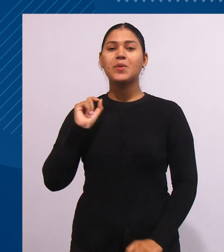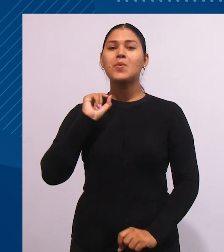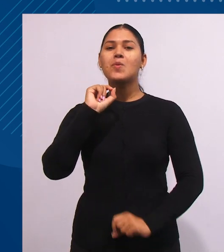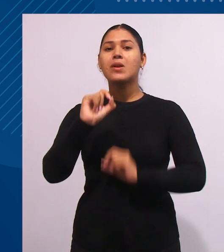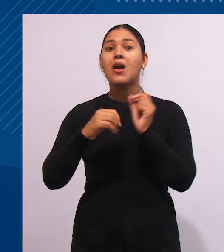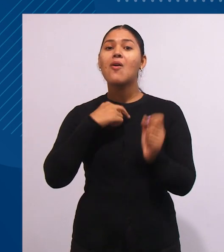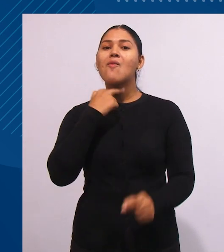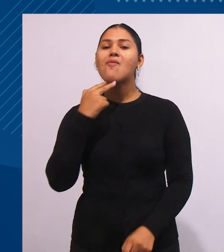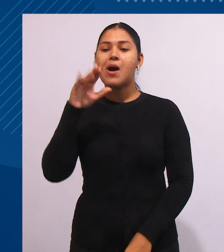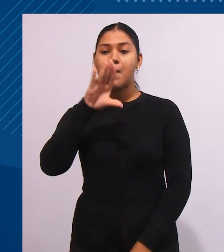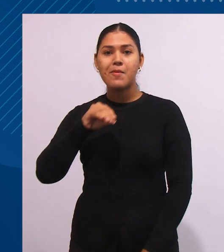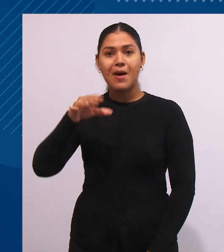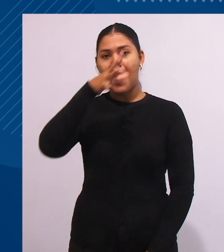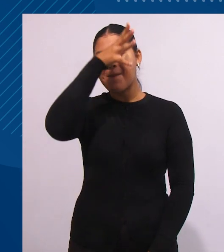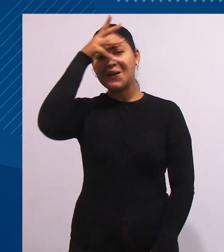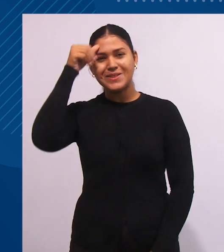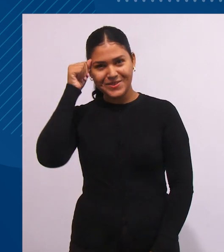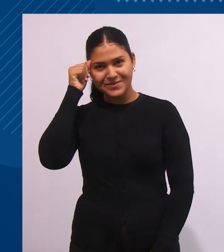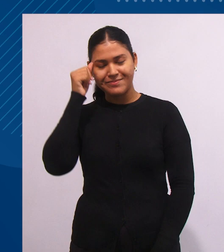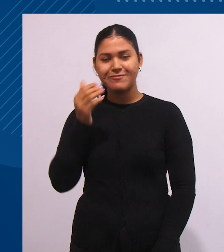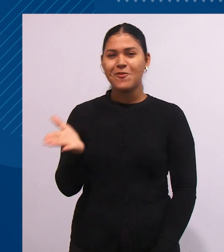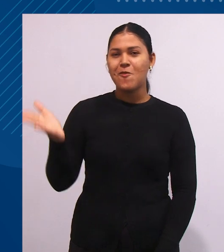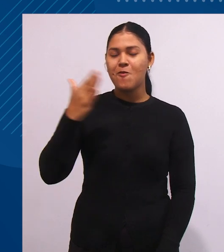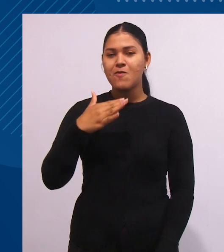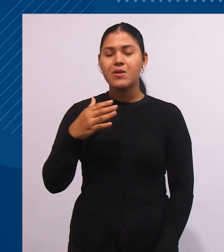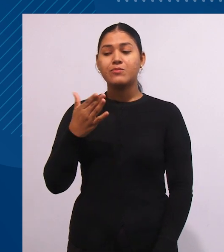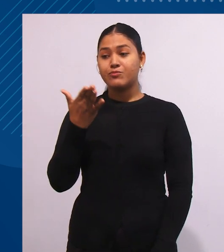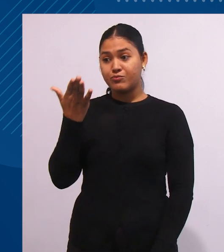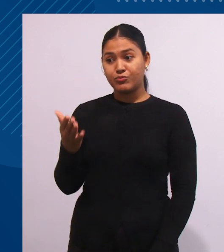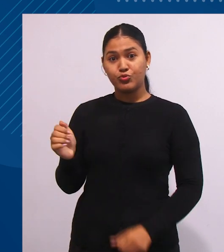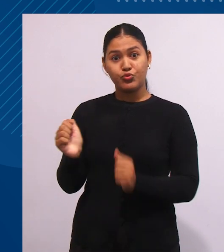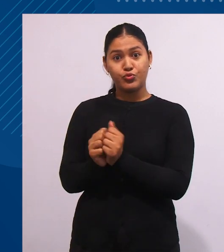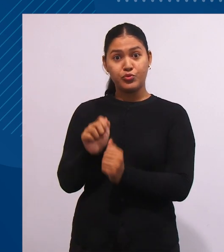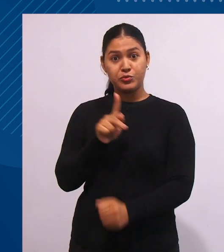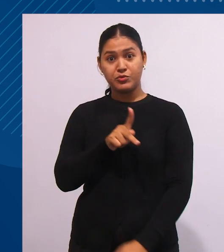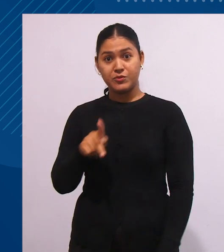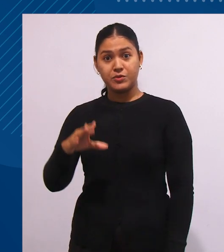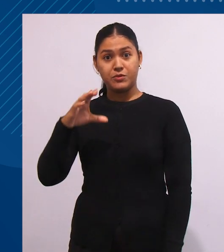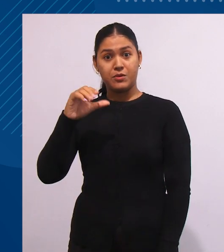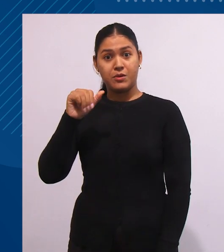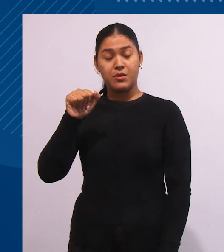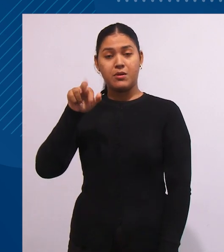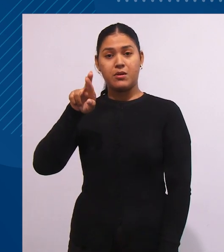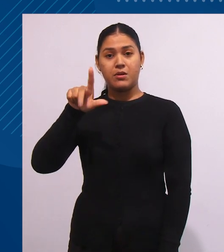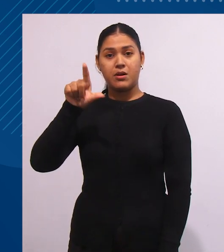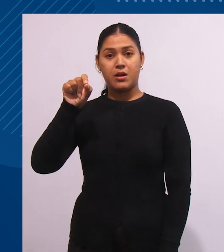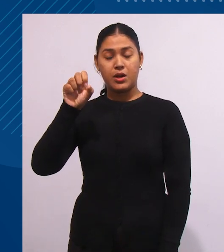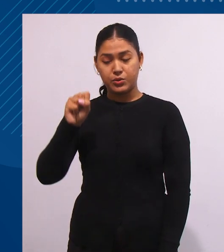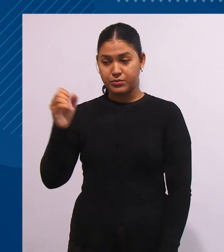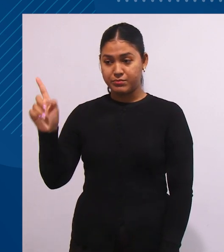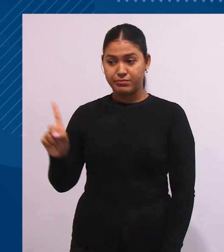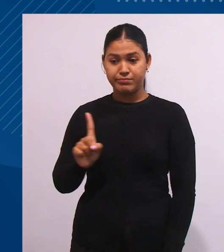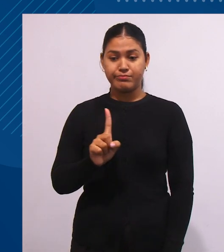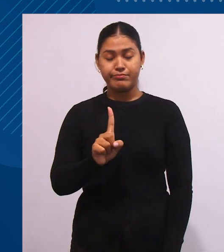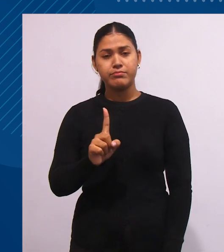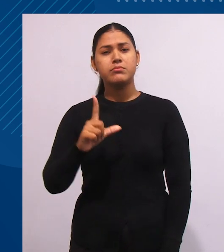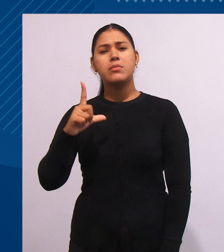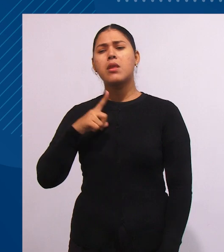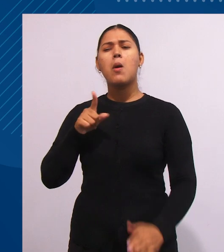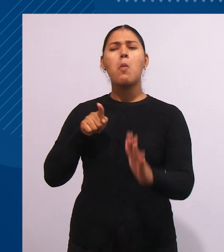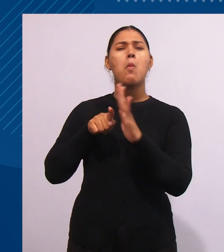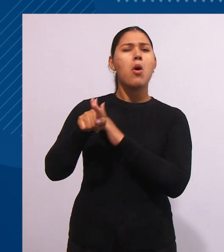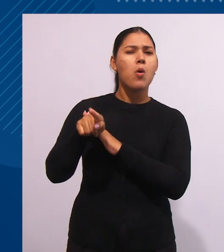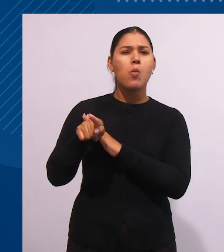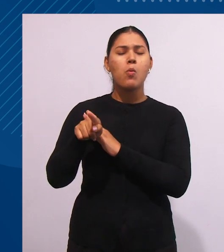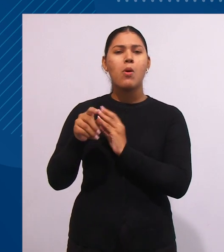sua voz nativa da Amazônia. Nós estamos aqui com a participação do professor Carlos e nós temos mais uma